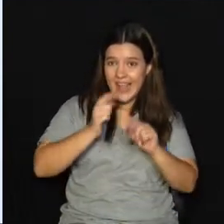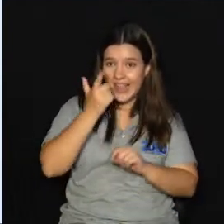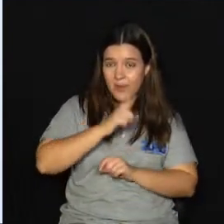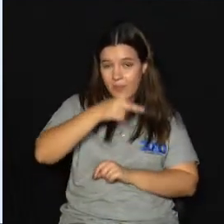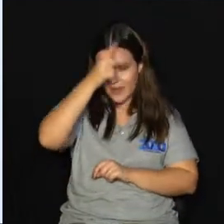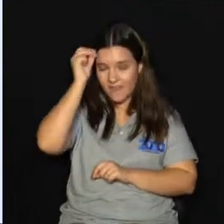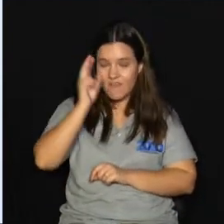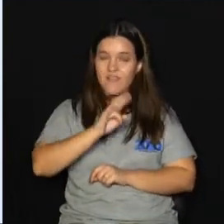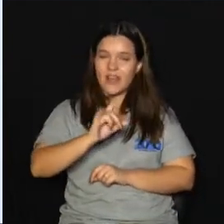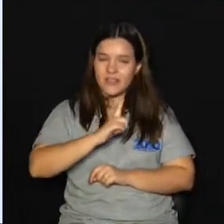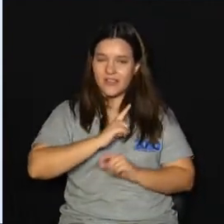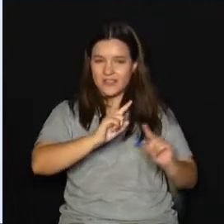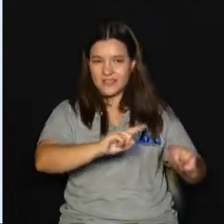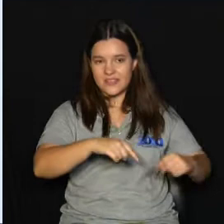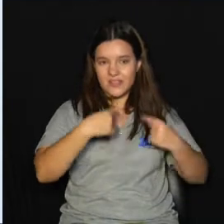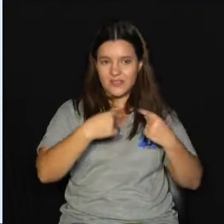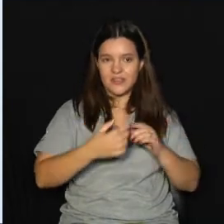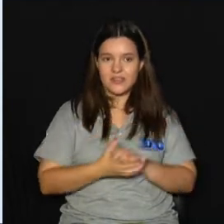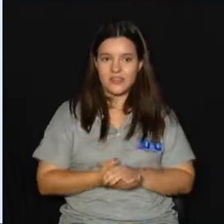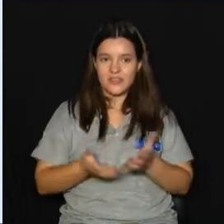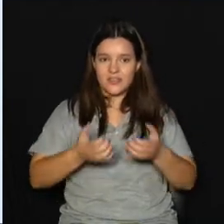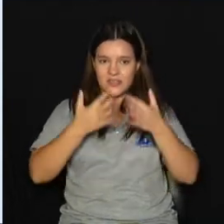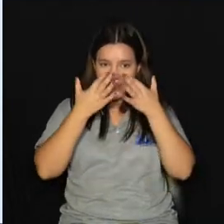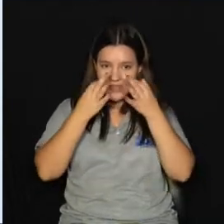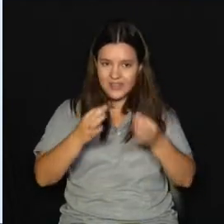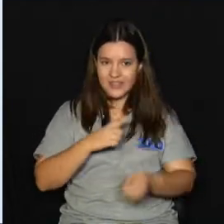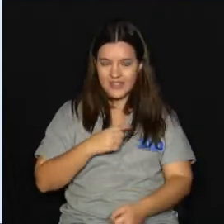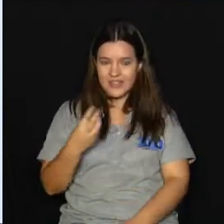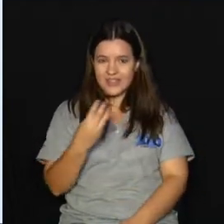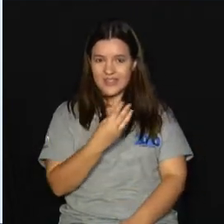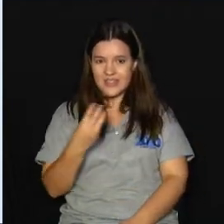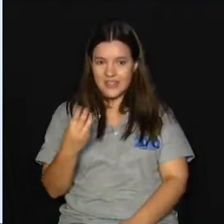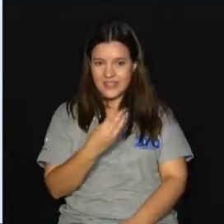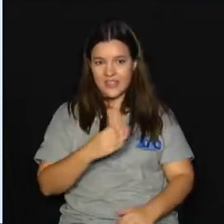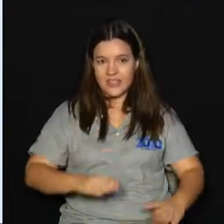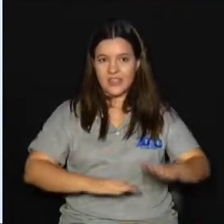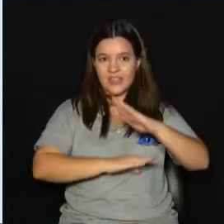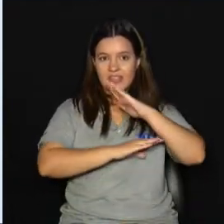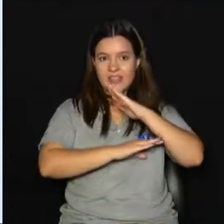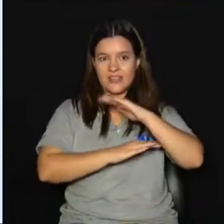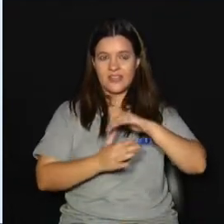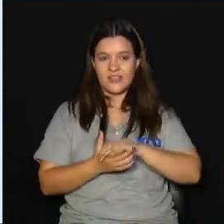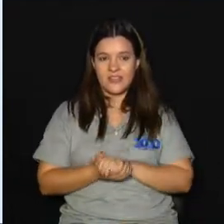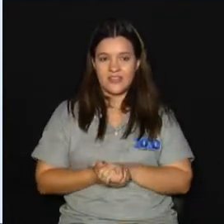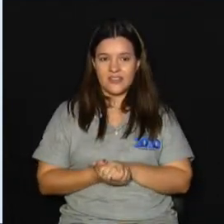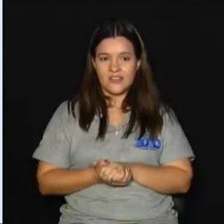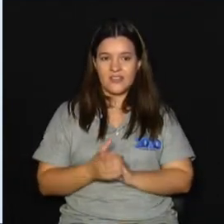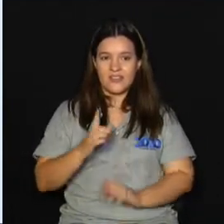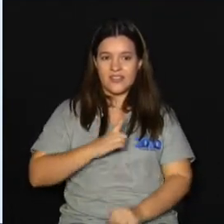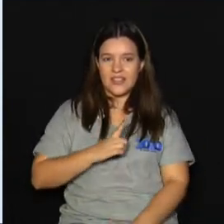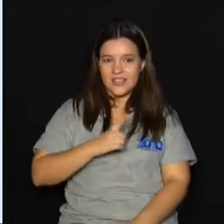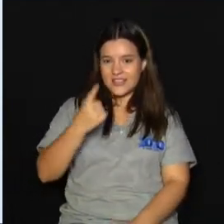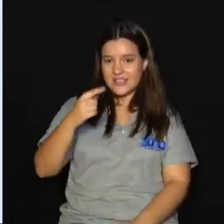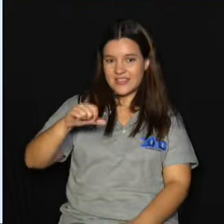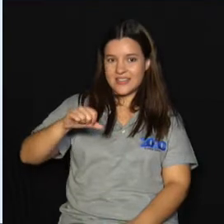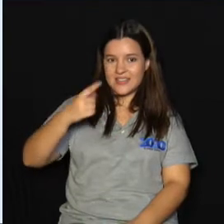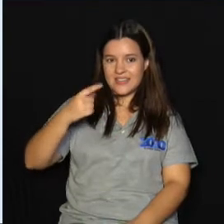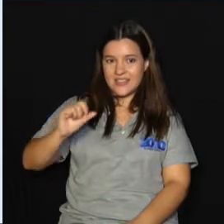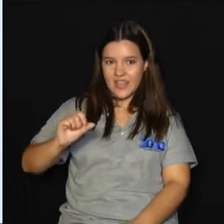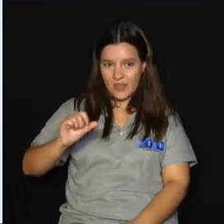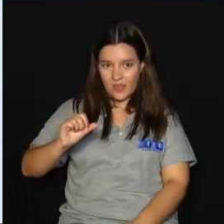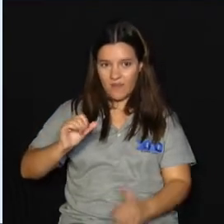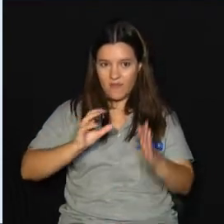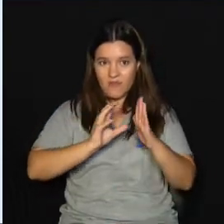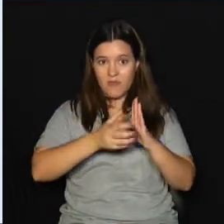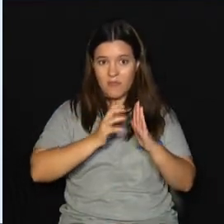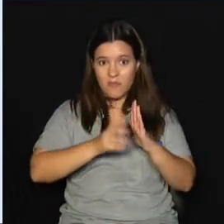todo modo, o que eu queria chamar a atenção é que a gente tem 33 cadeiras no Legislativo de Campinas e a gente tem 19 partidos eleitos